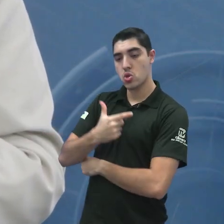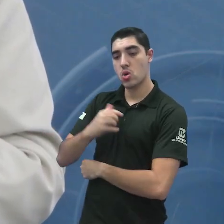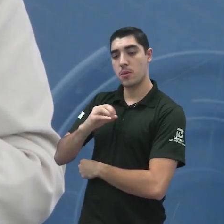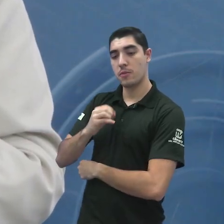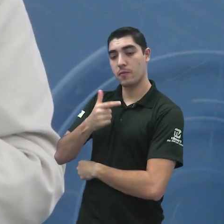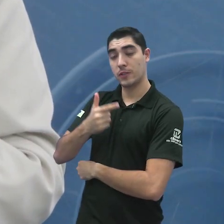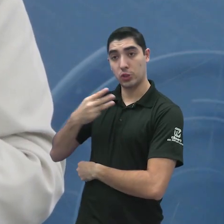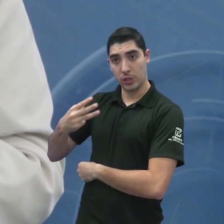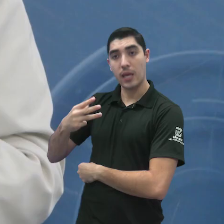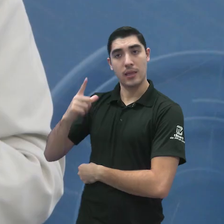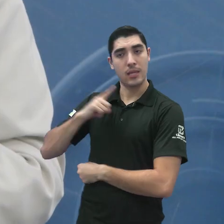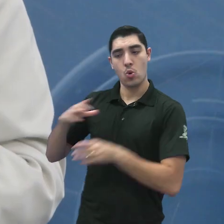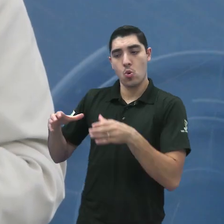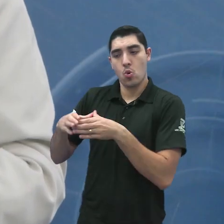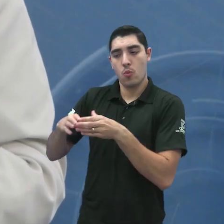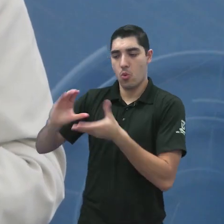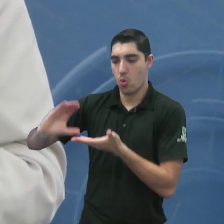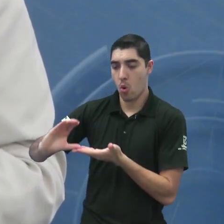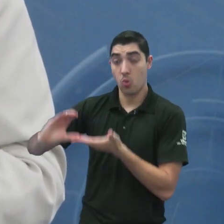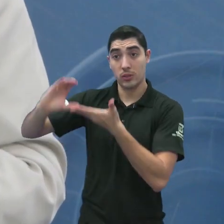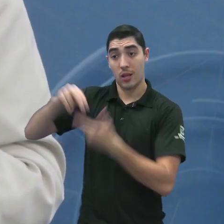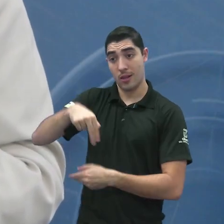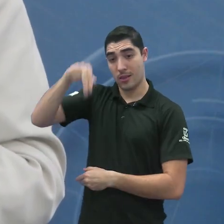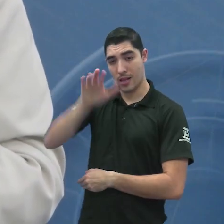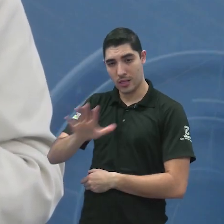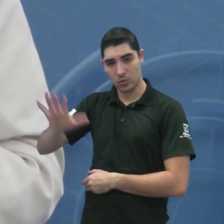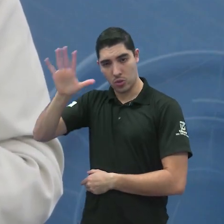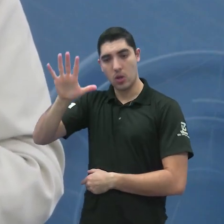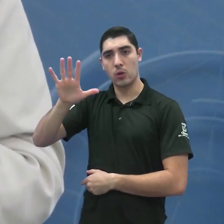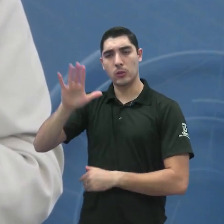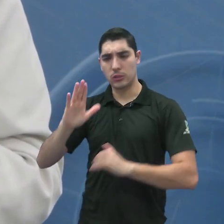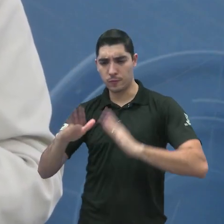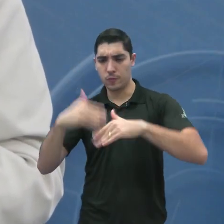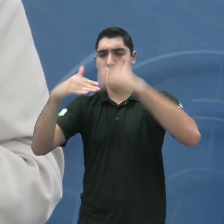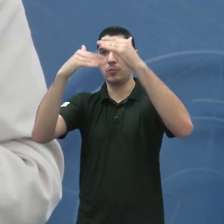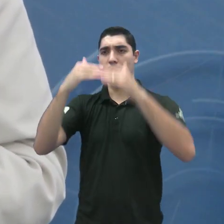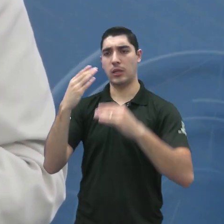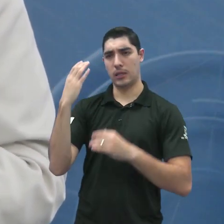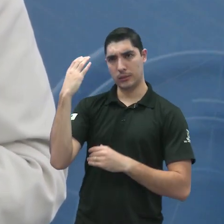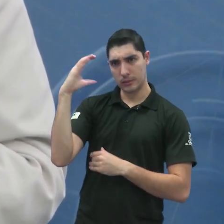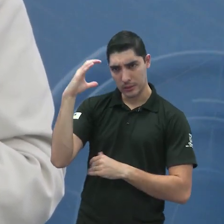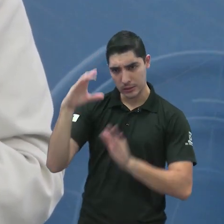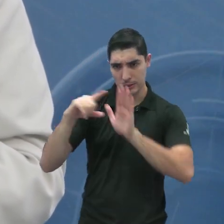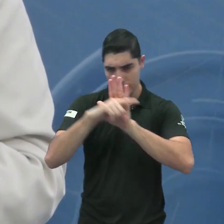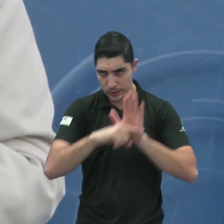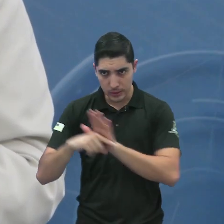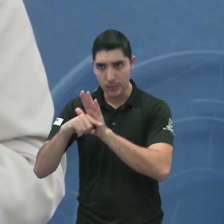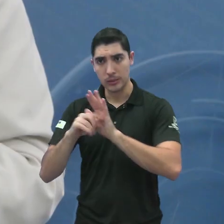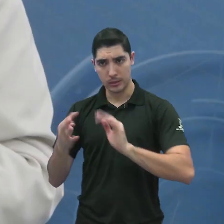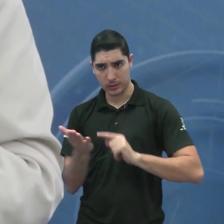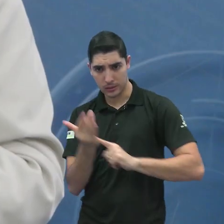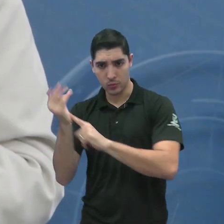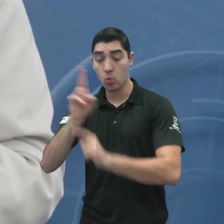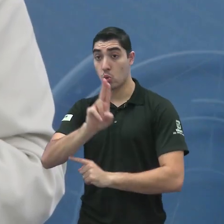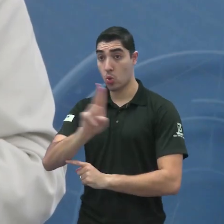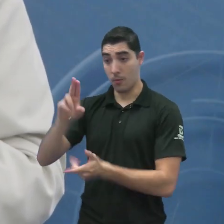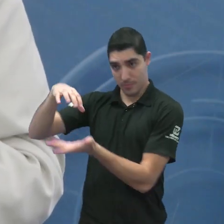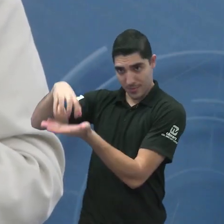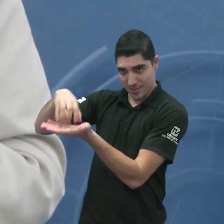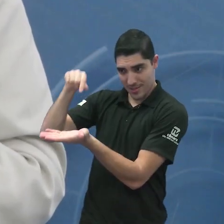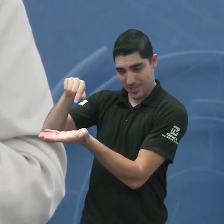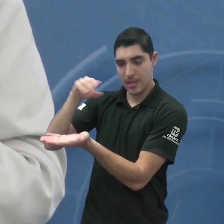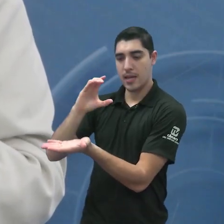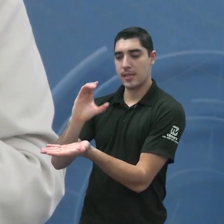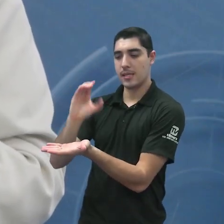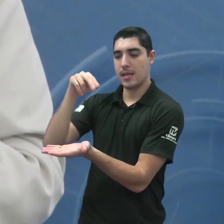o Conselho Nacional de Desenvolvimento Científico e Tecnológico, o CNPq, criou